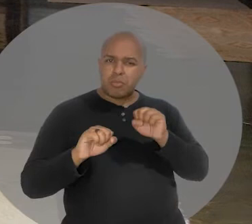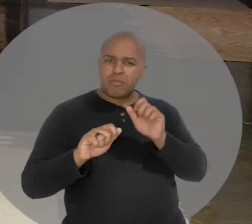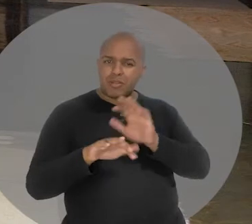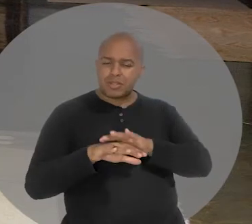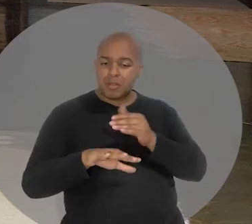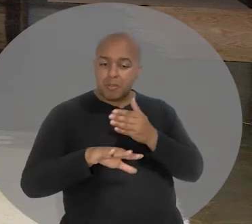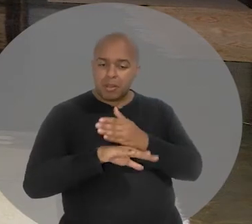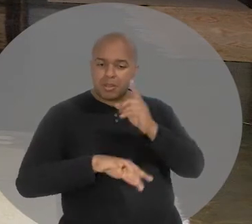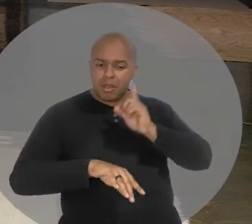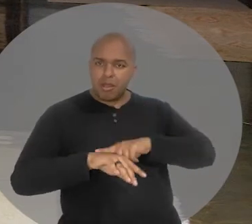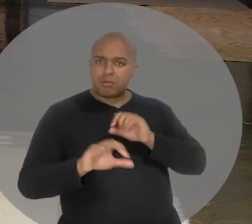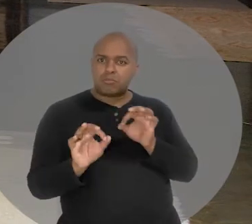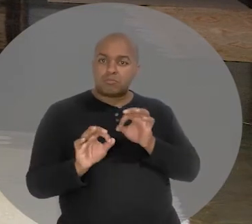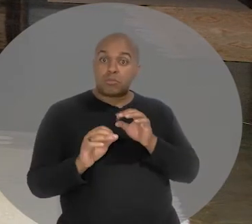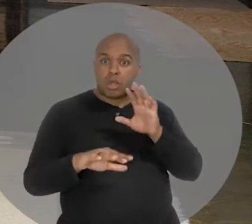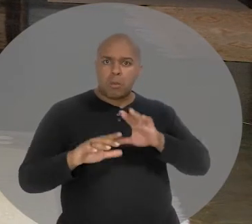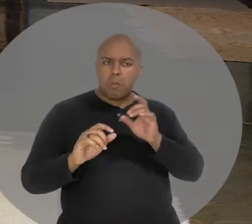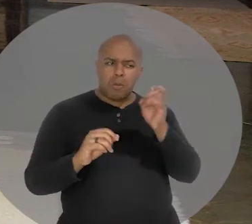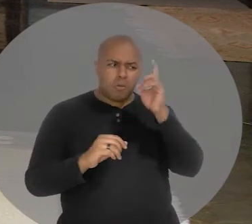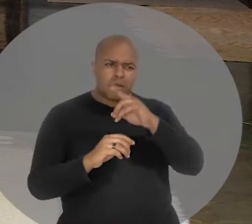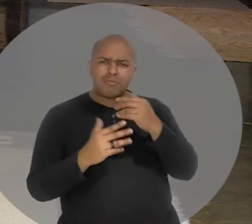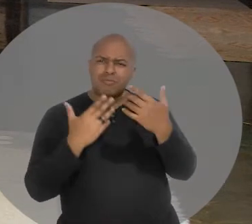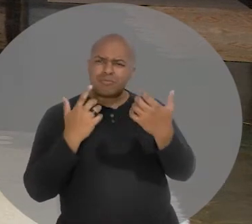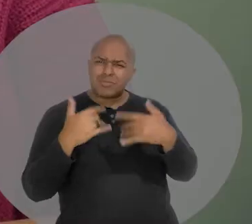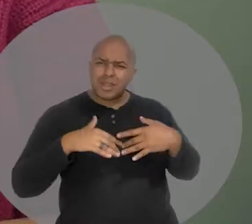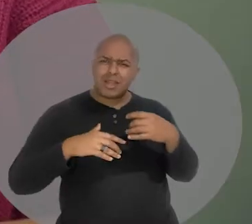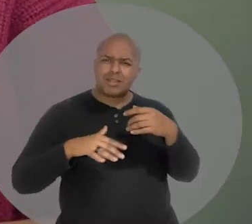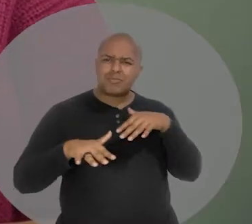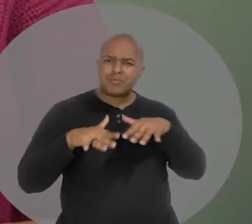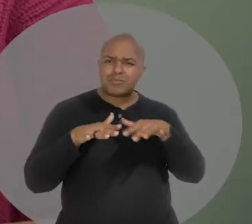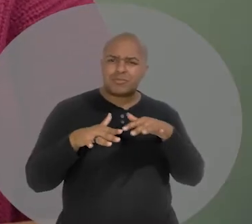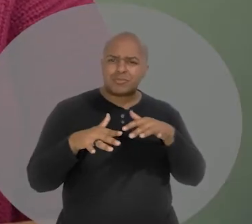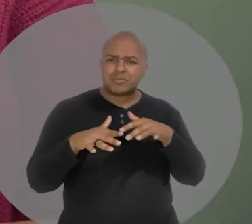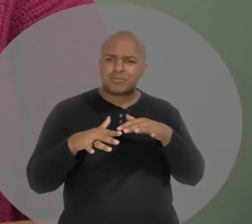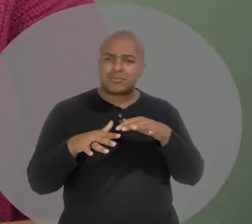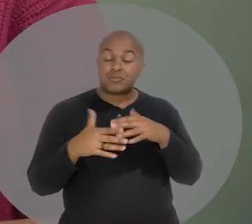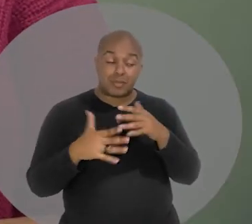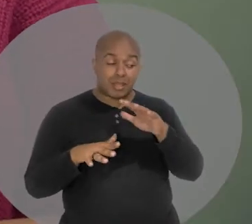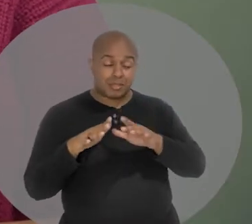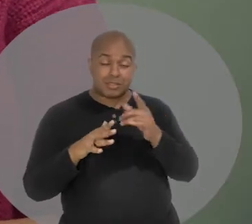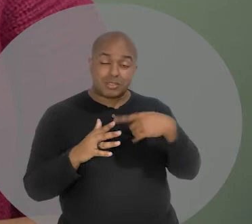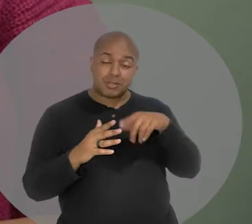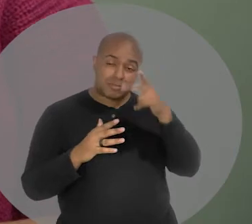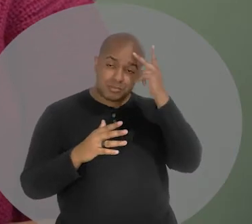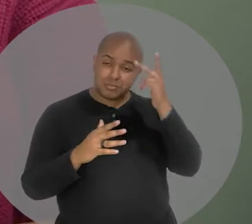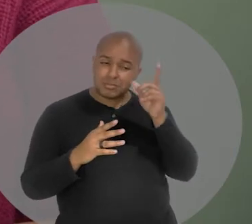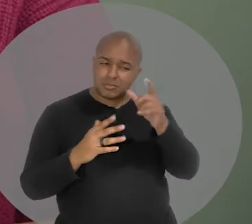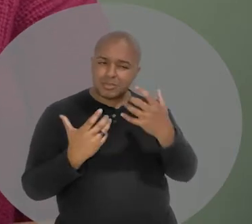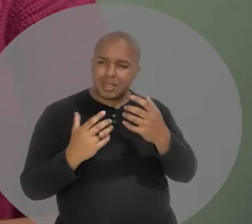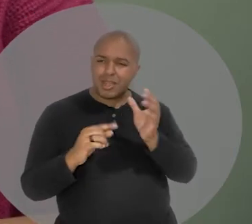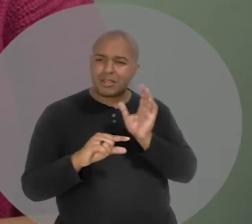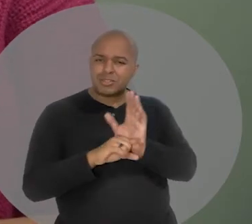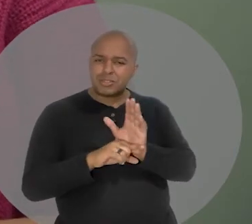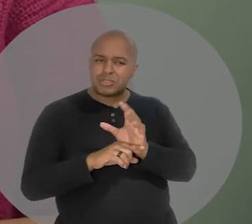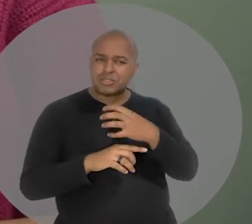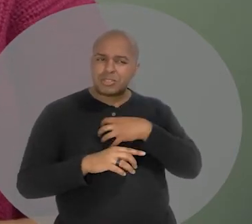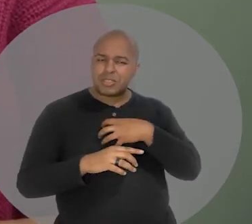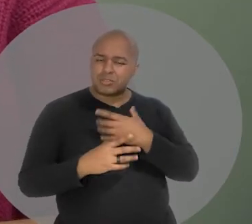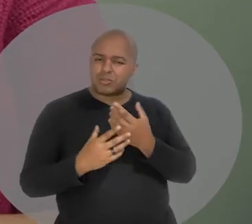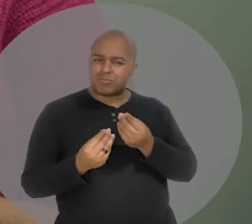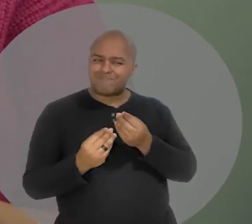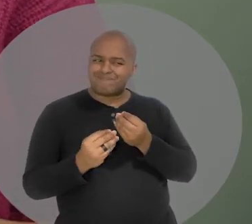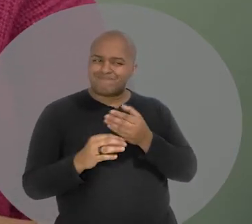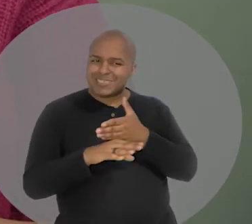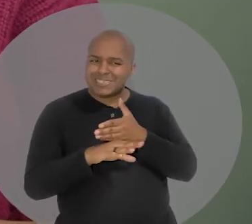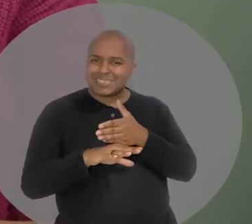da clínica? Uma dificuldade de fala, uma dificuldade de movimentação. Muitas vezes as pessoas querem ajudar de uma forma invasiva e isso